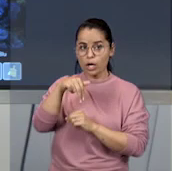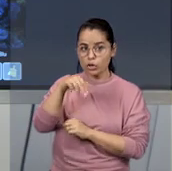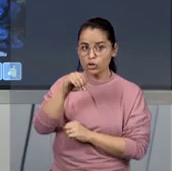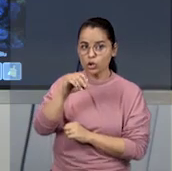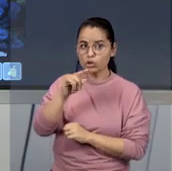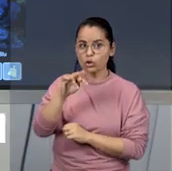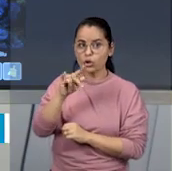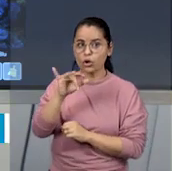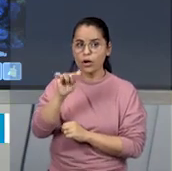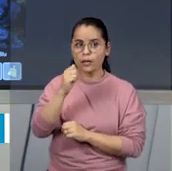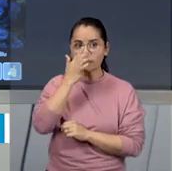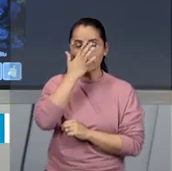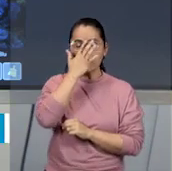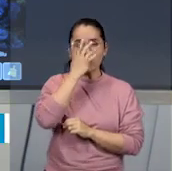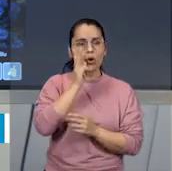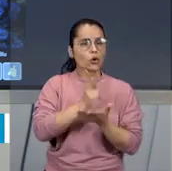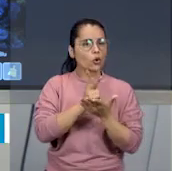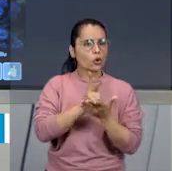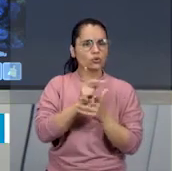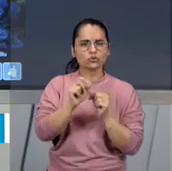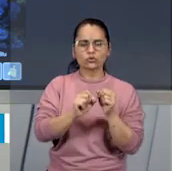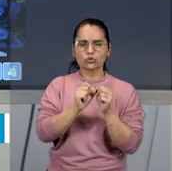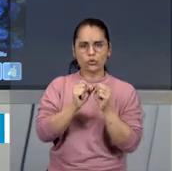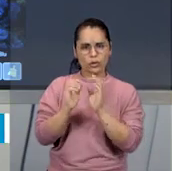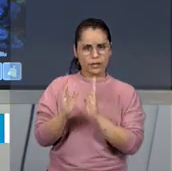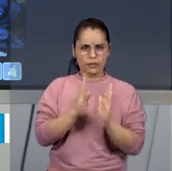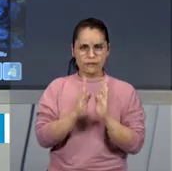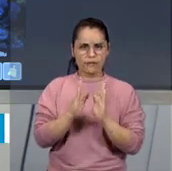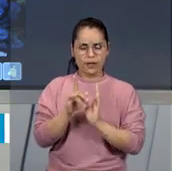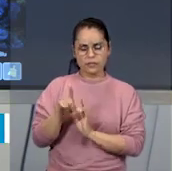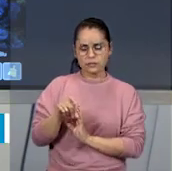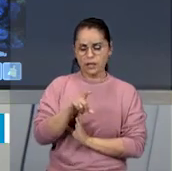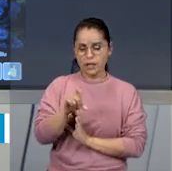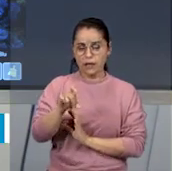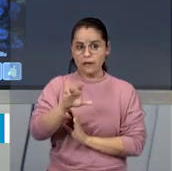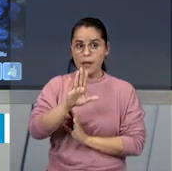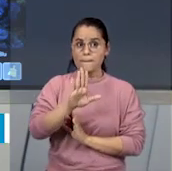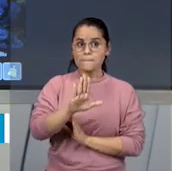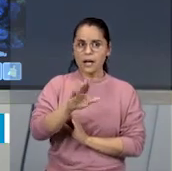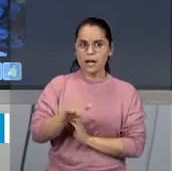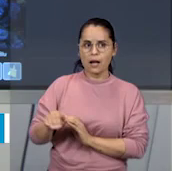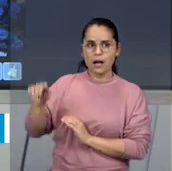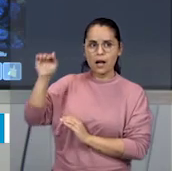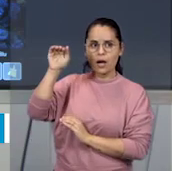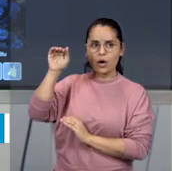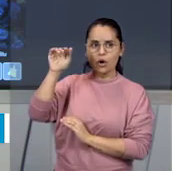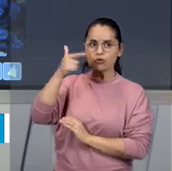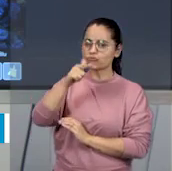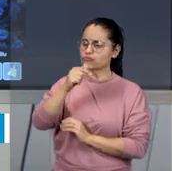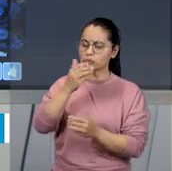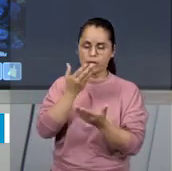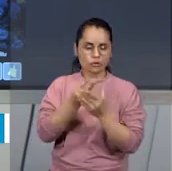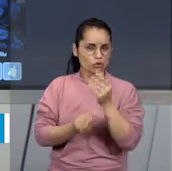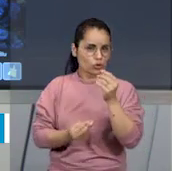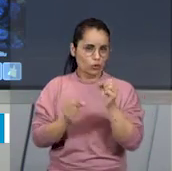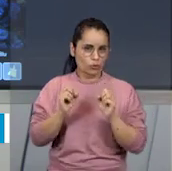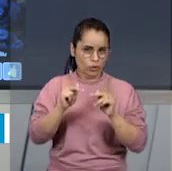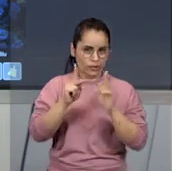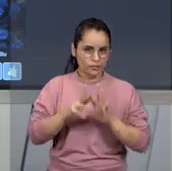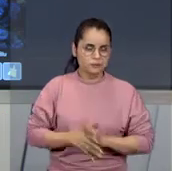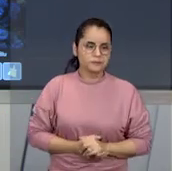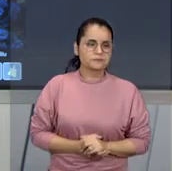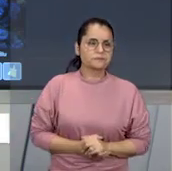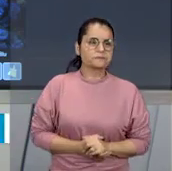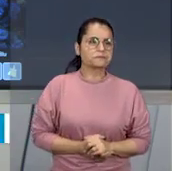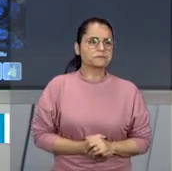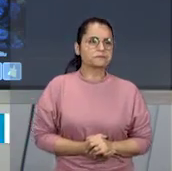nos urocordados, continua na fase larval, mas na fase adulta não tem mais notocorda, tá?